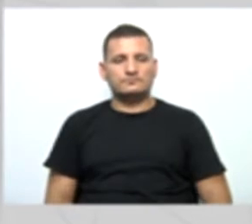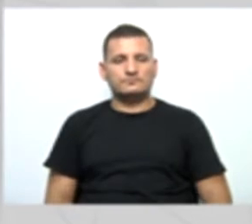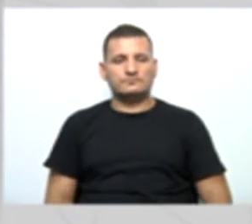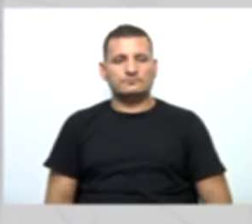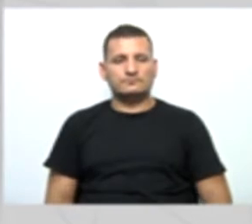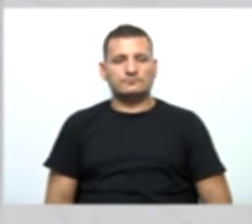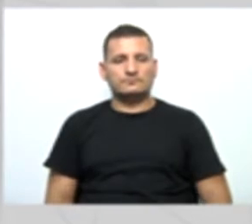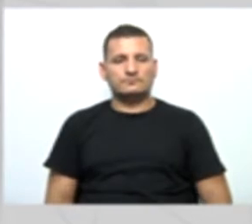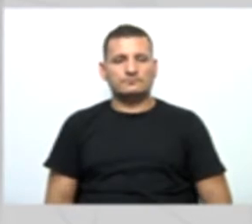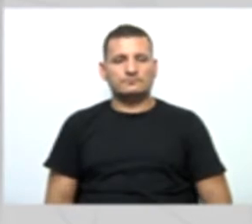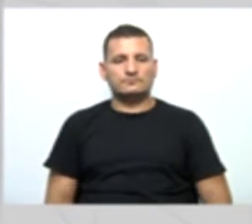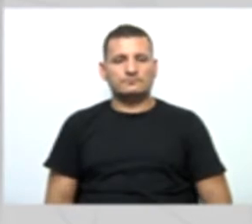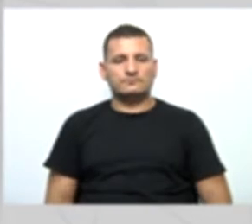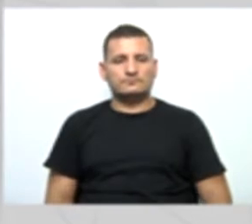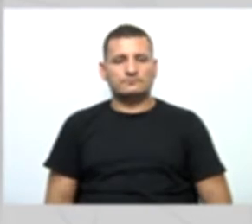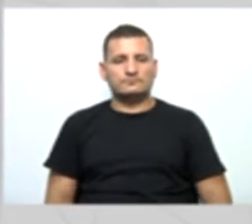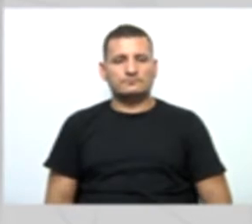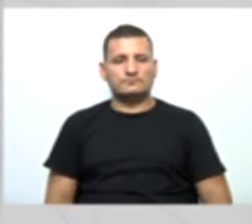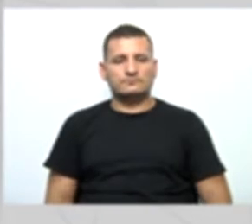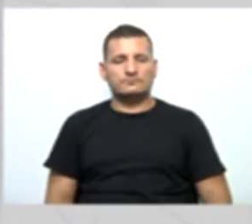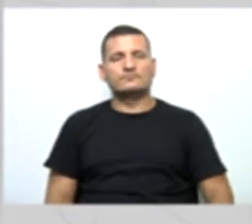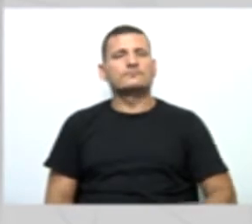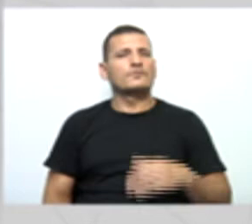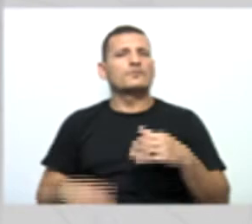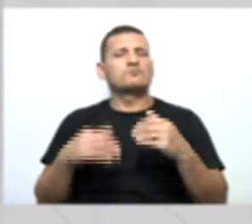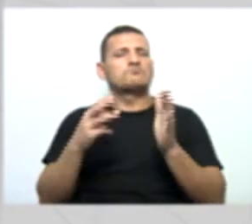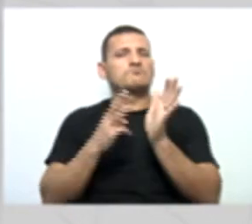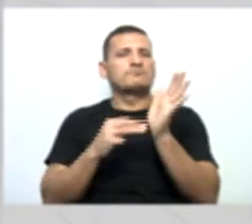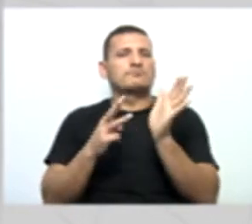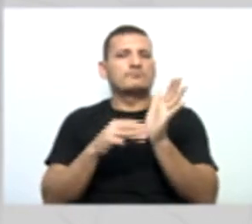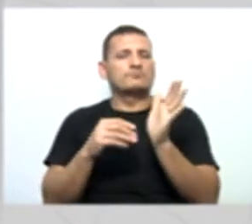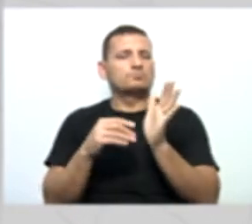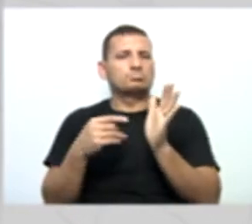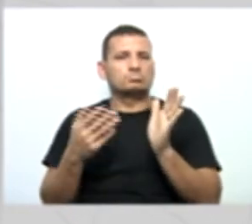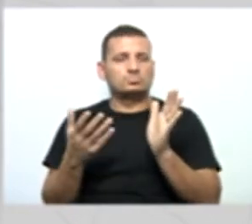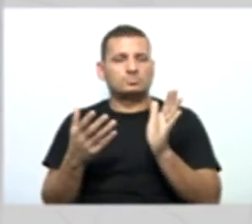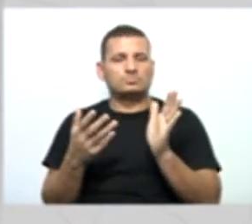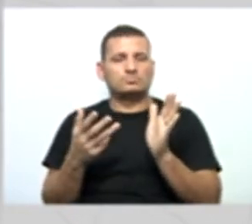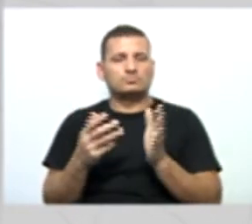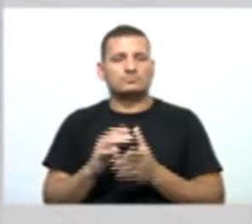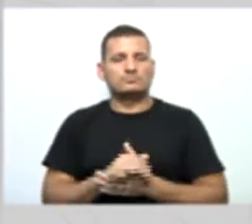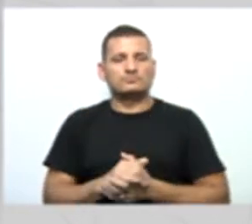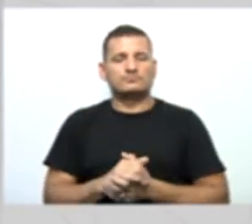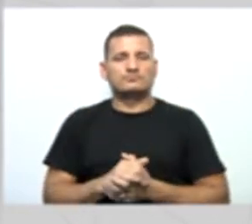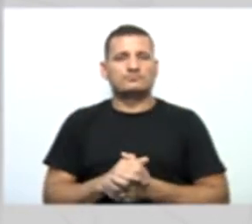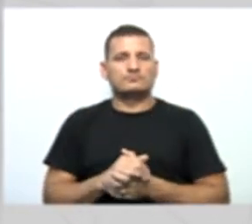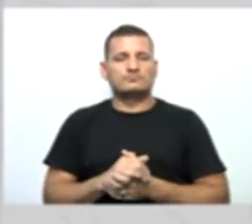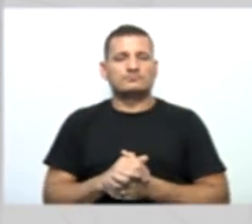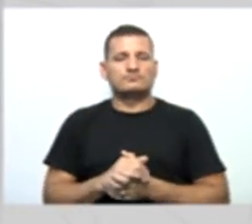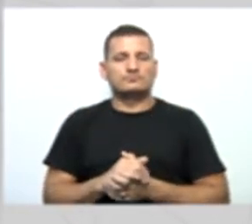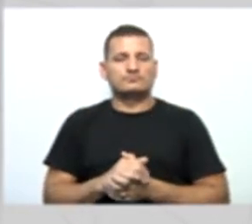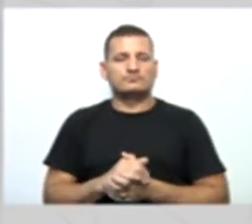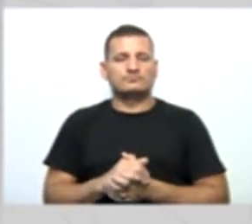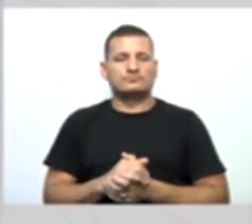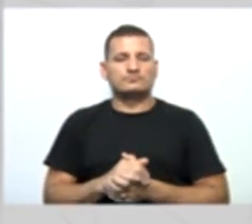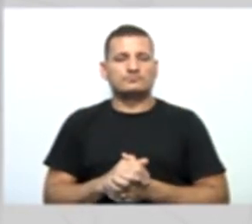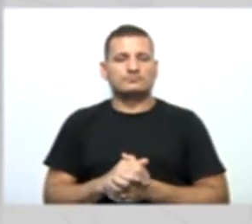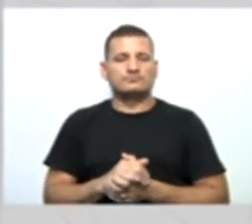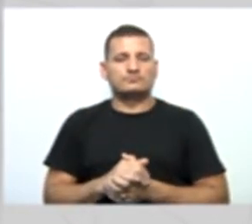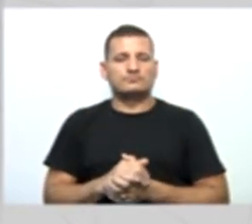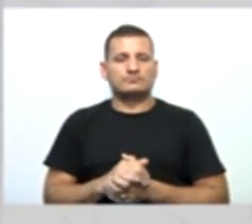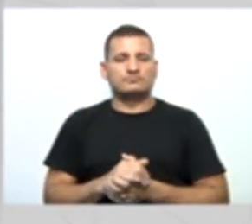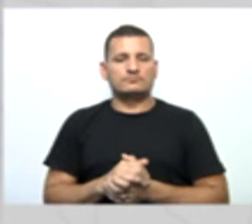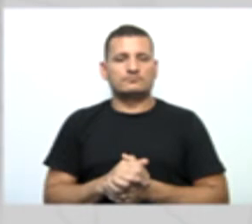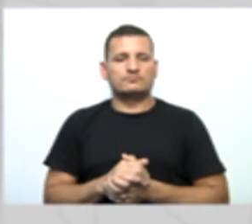da nossa cadeira. E quais seriam os métodos de classe? Ou seja, os comportamentos, as ações que poderiam